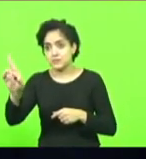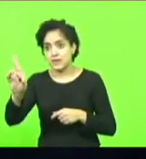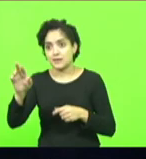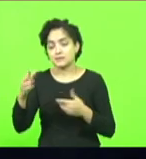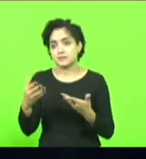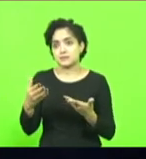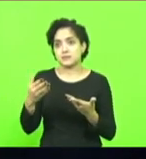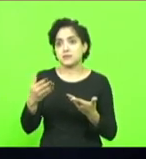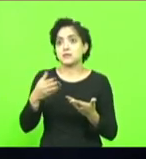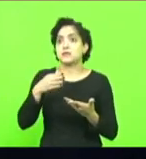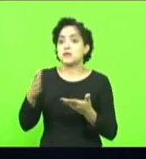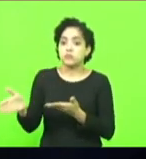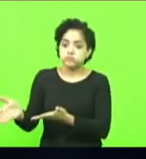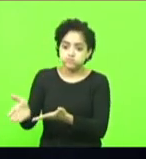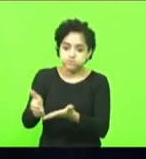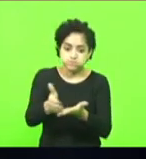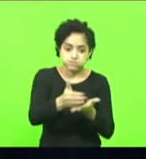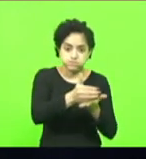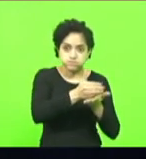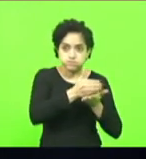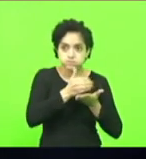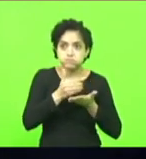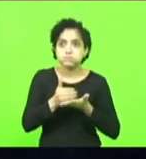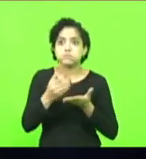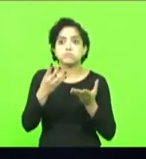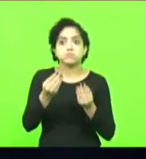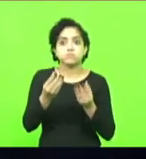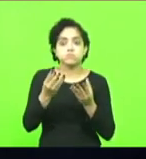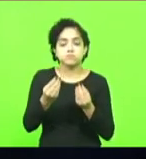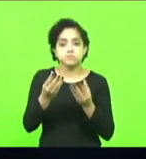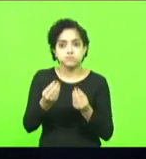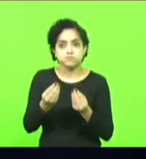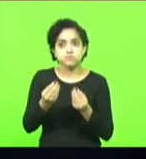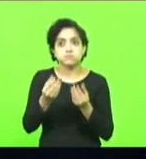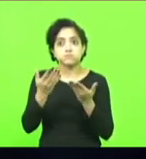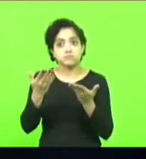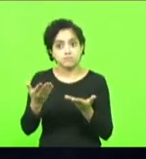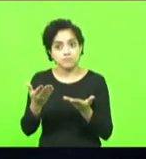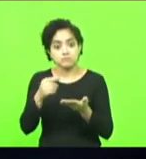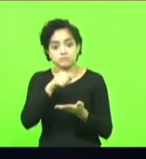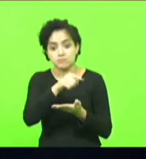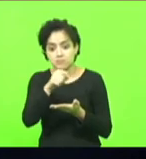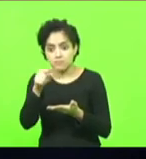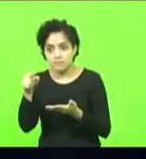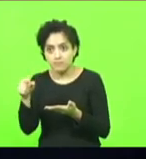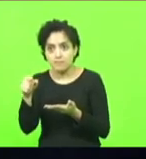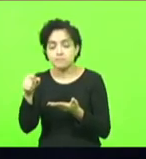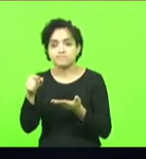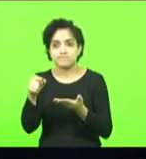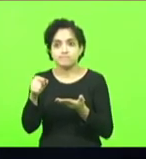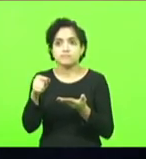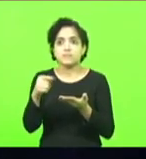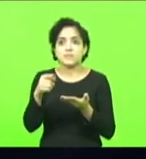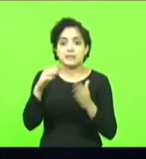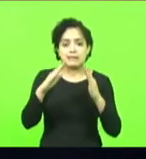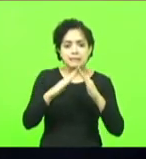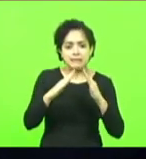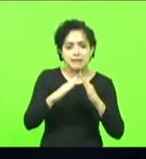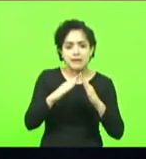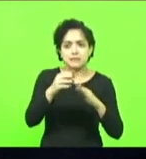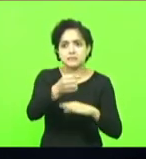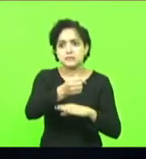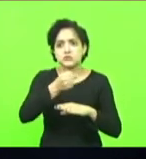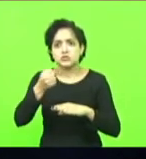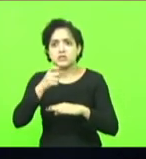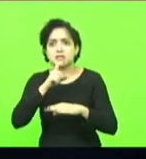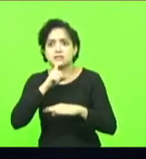o Estado arrecada muito, mas quando o cidadão abre a porta da geladeira, tem